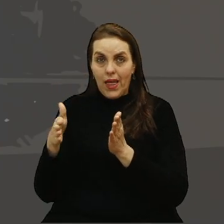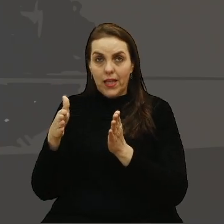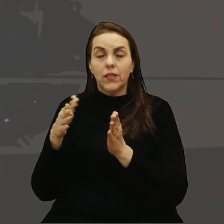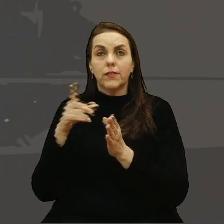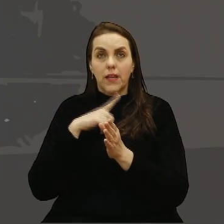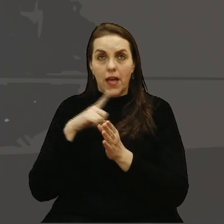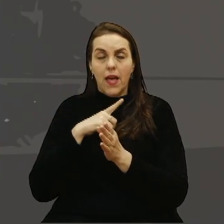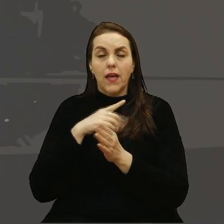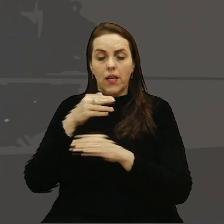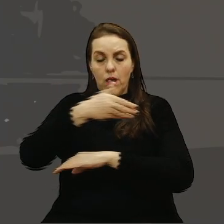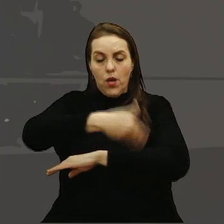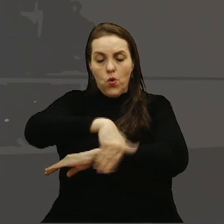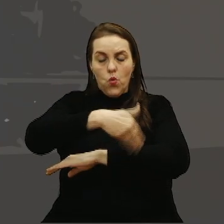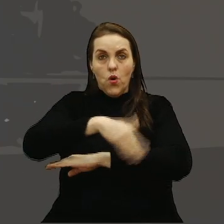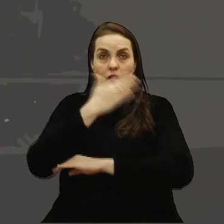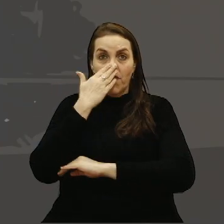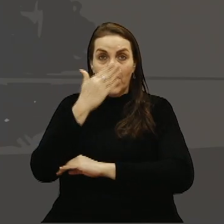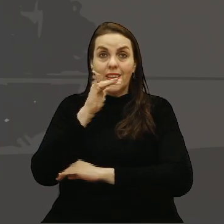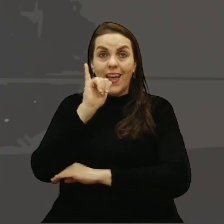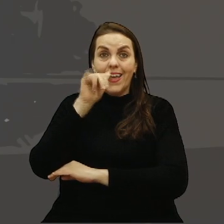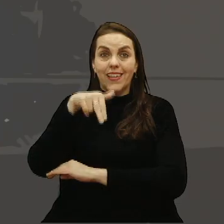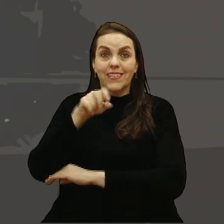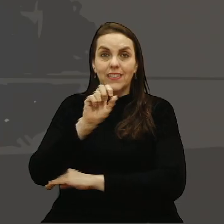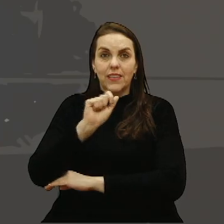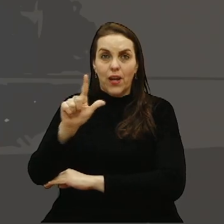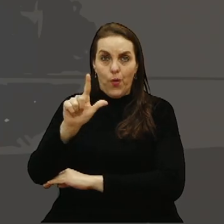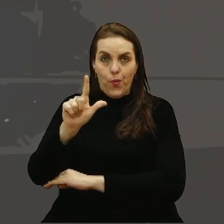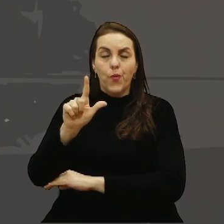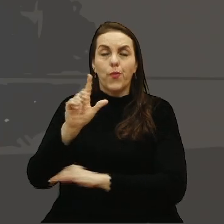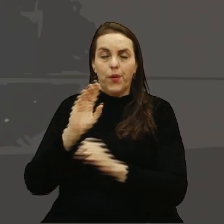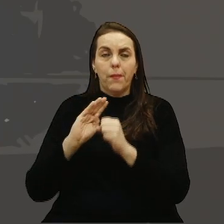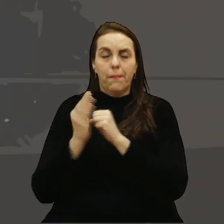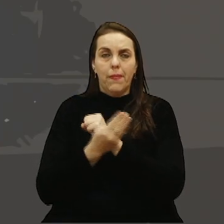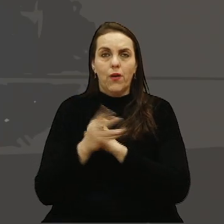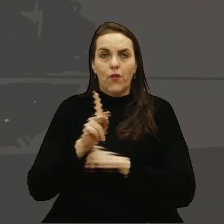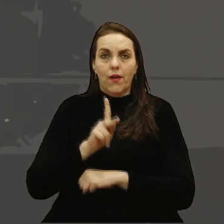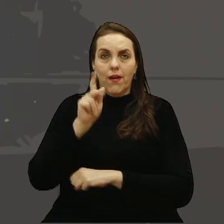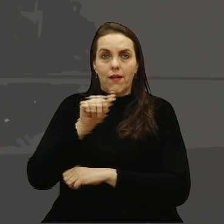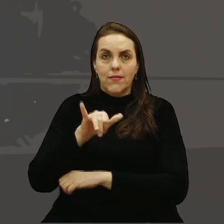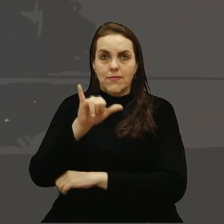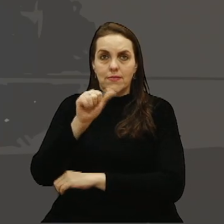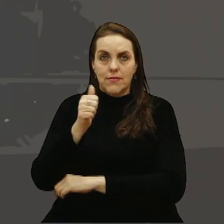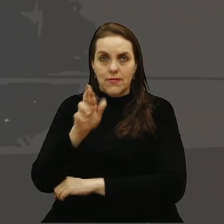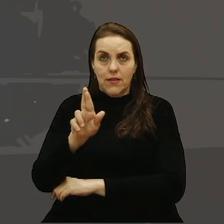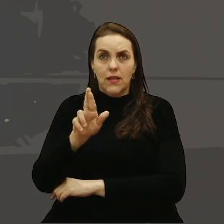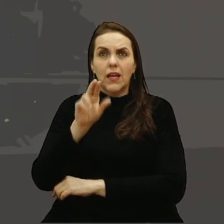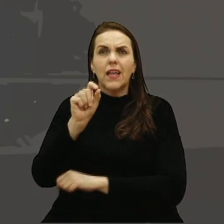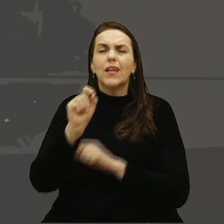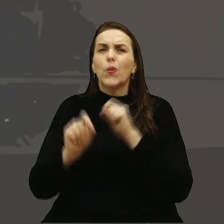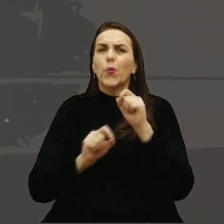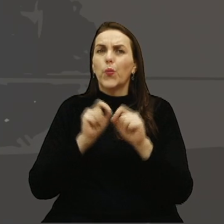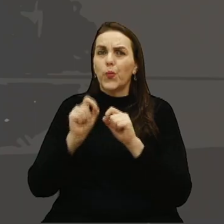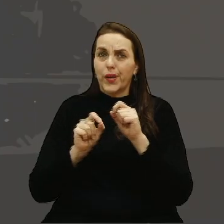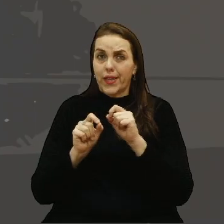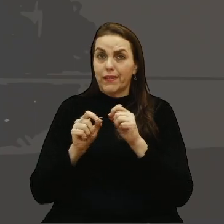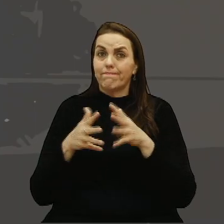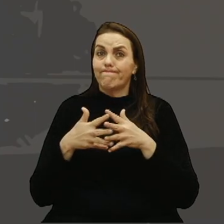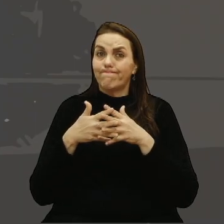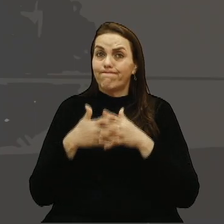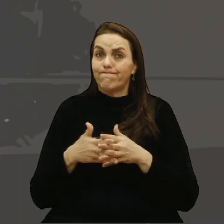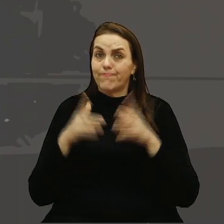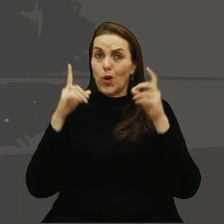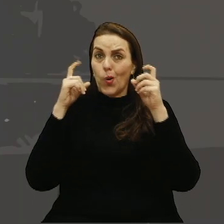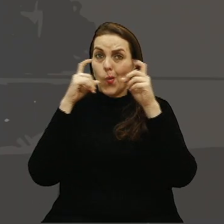rua que passa em frente à empresa Intral, ali na região do bairro Kaiser. Então, nós temos aqui uma situação muito complexa, né,